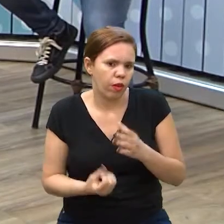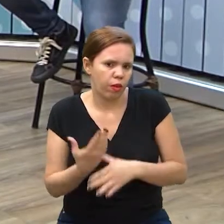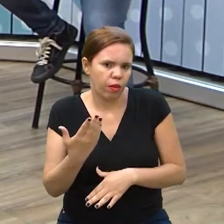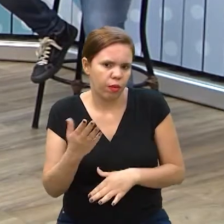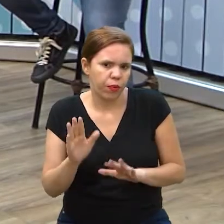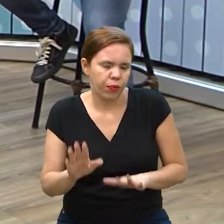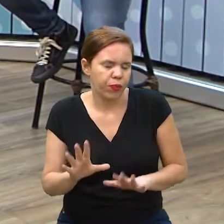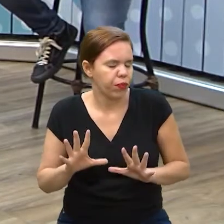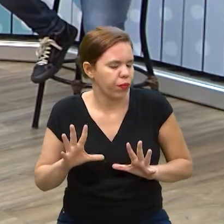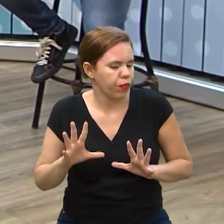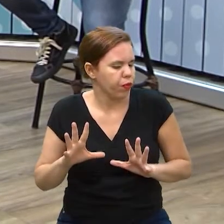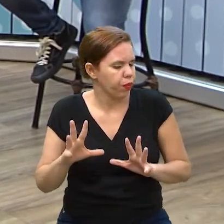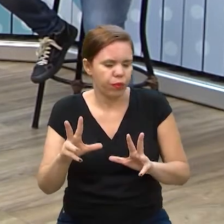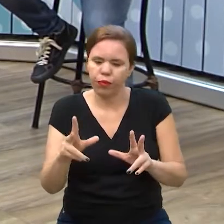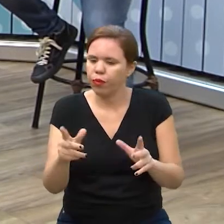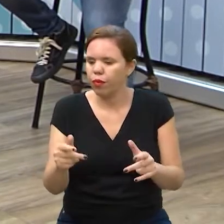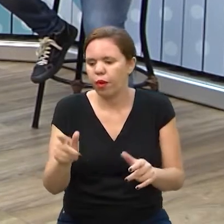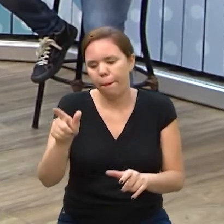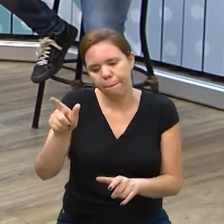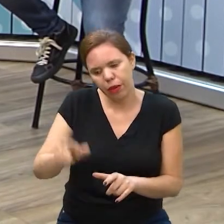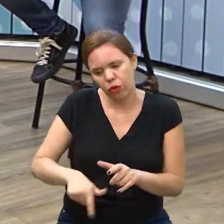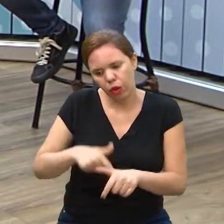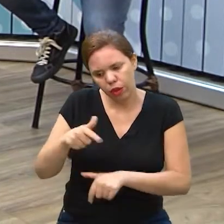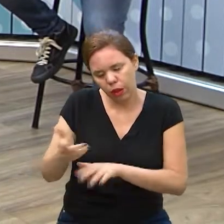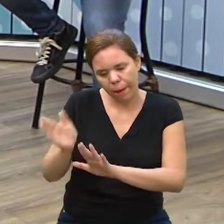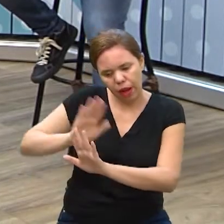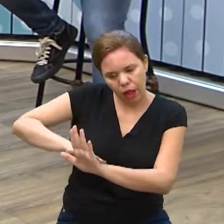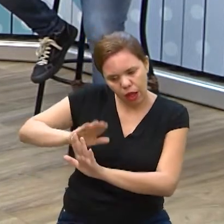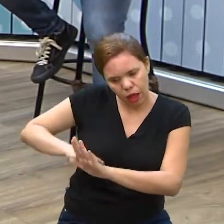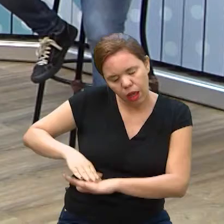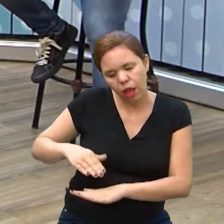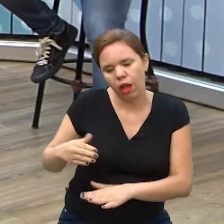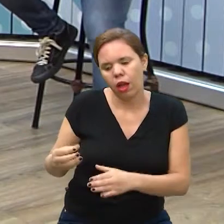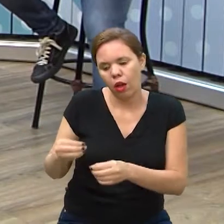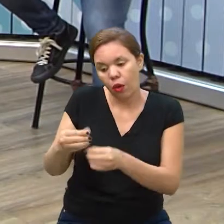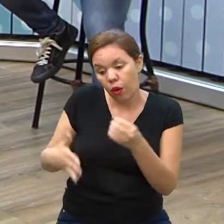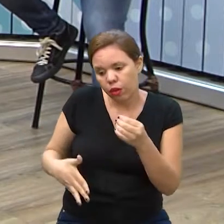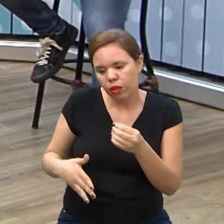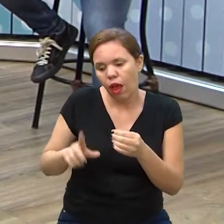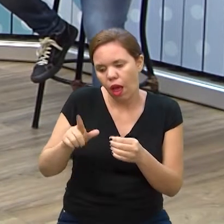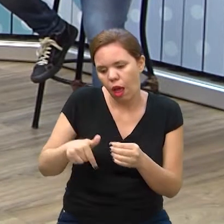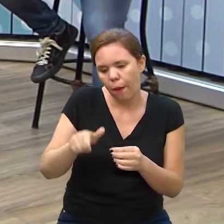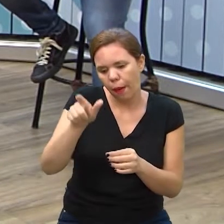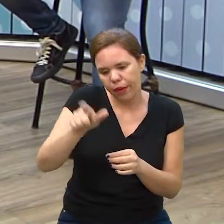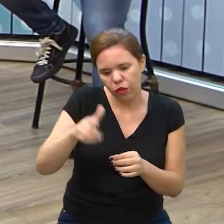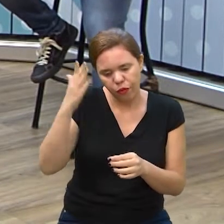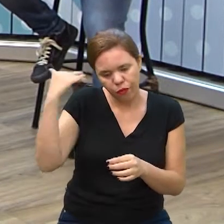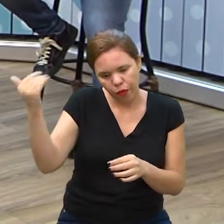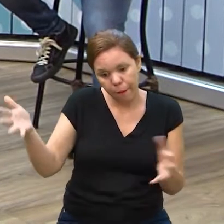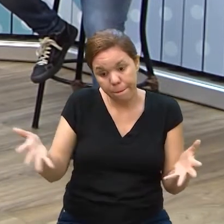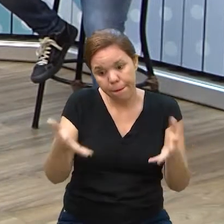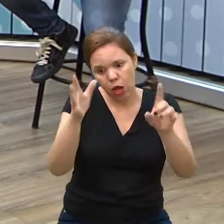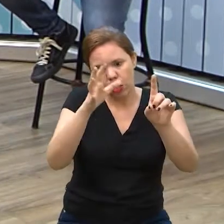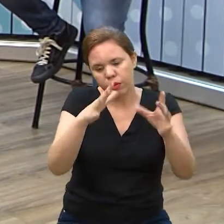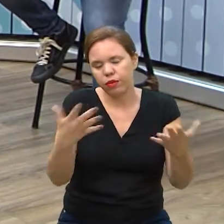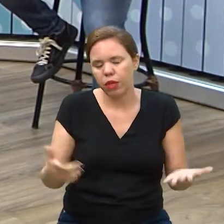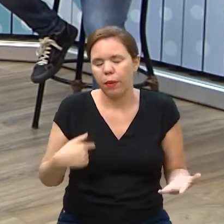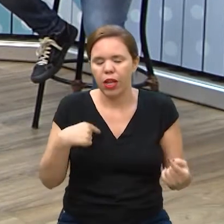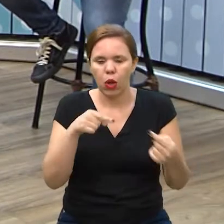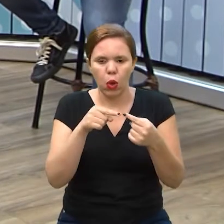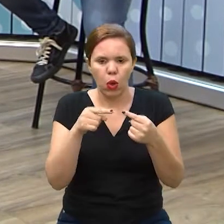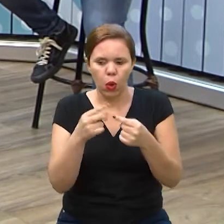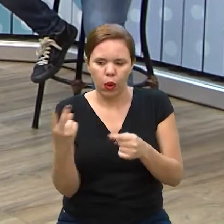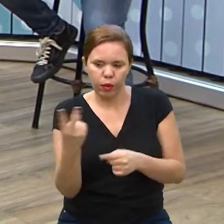atividade acontecer. Nem todo produtor de conteúdo é um influenciador. Perfeito. Mas